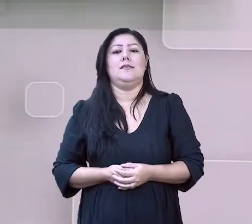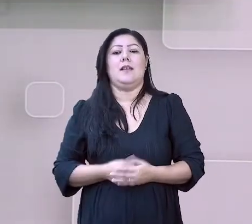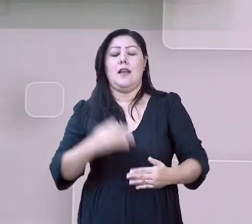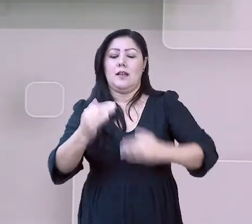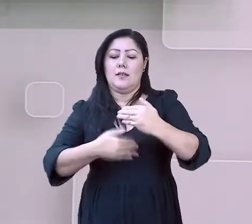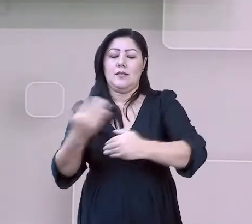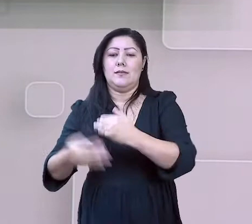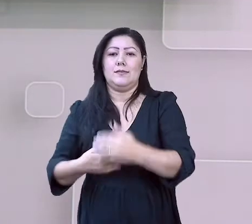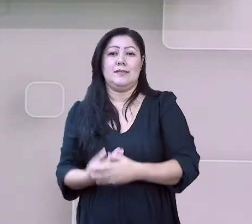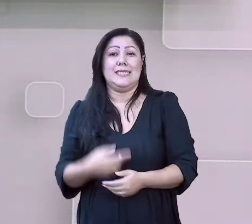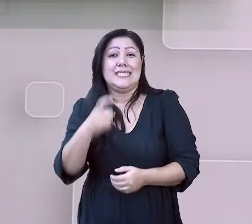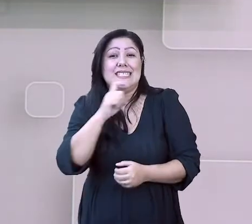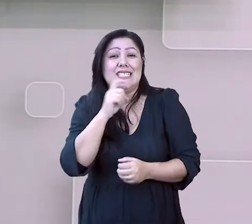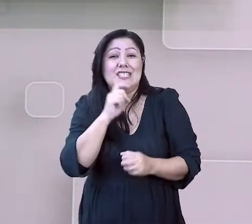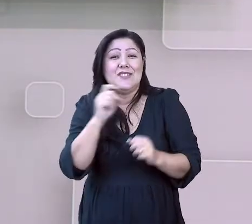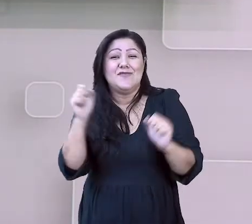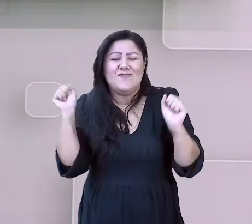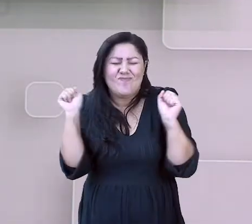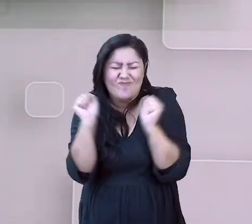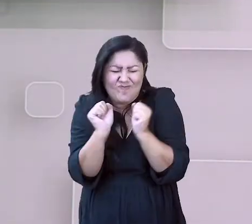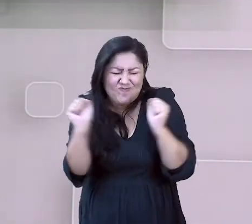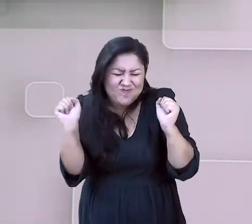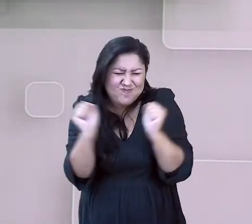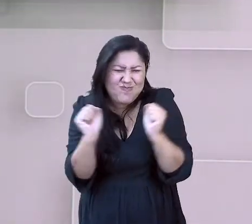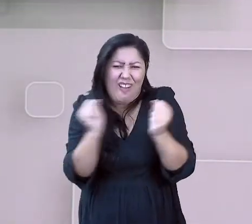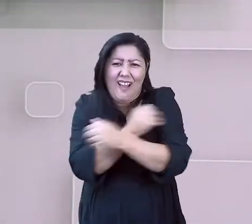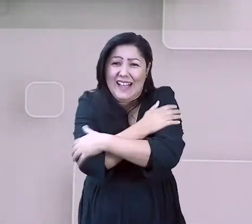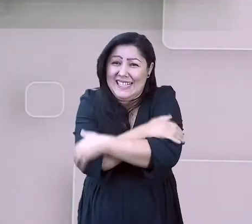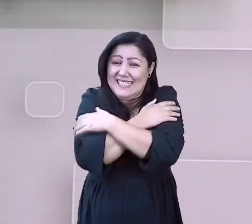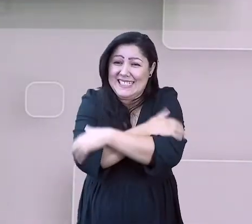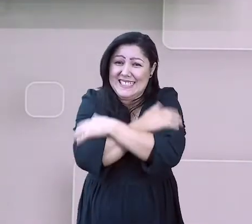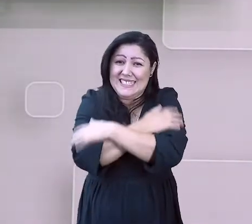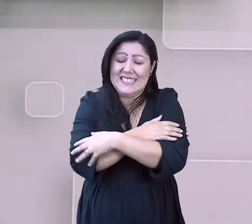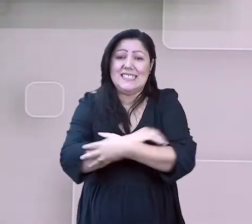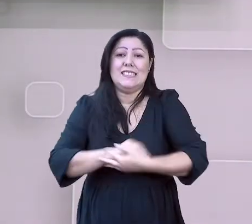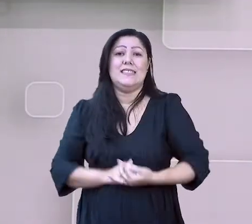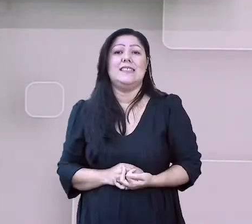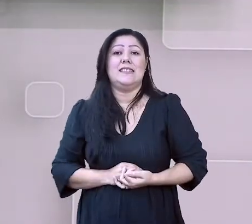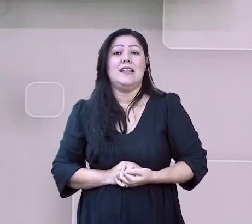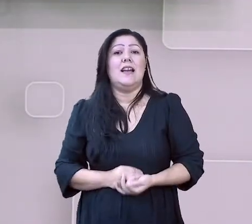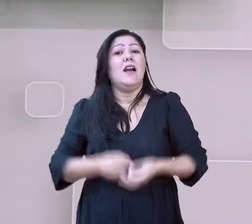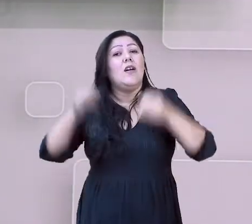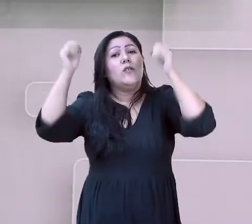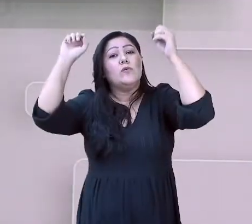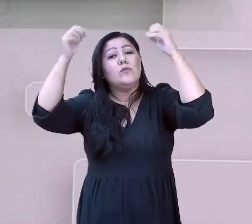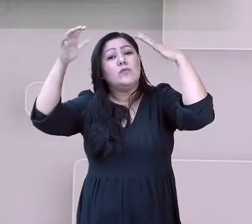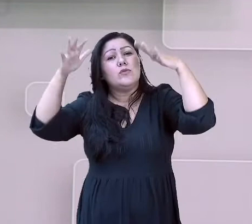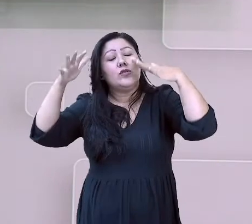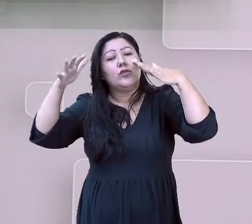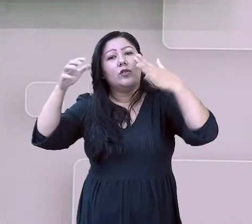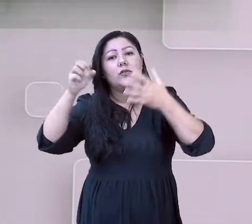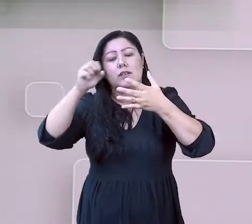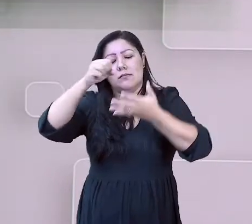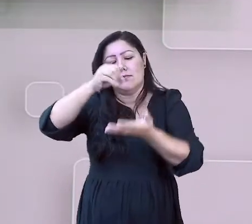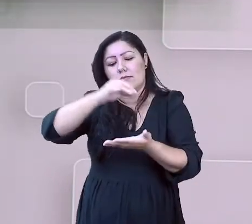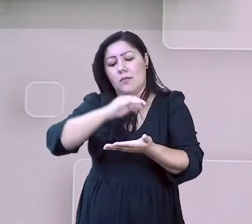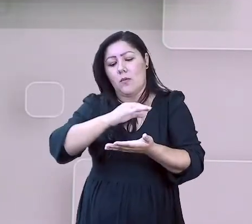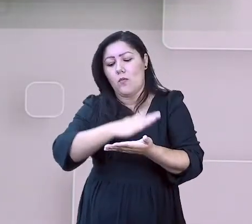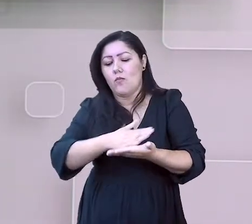é muito rigoroso e as chuvas são bem distribuídas.